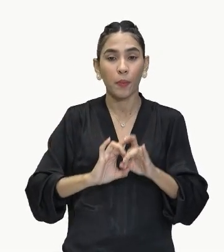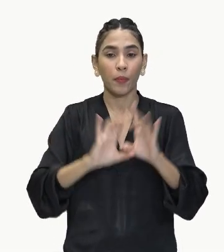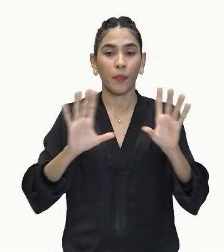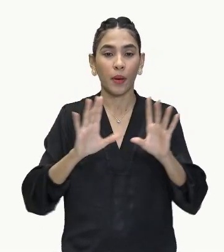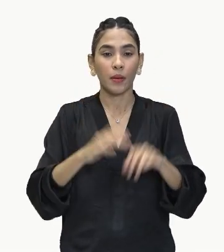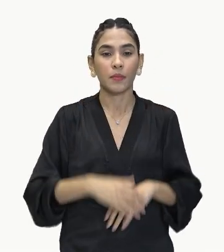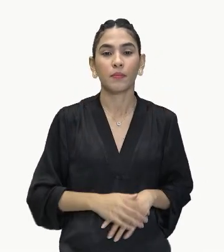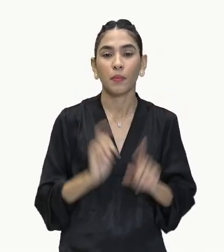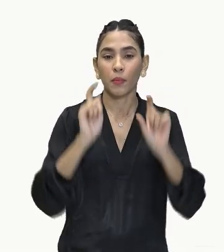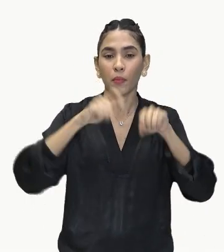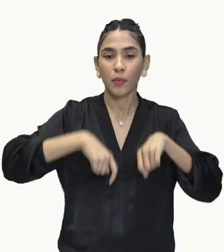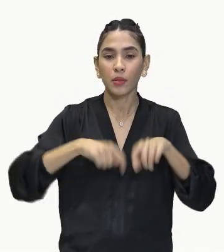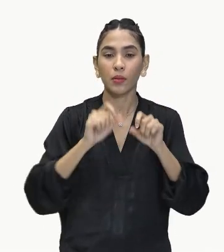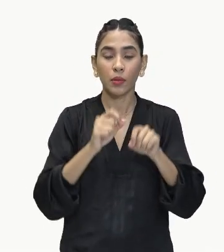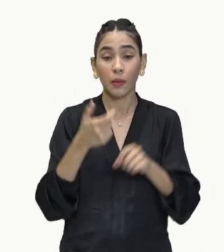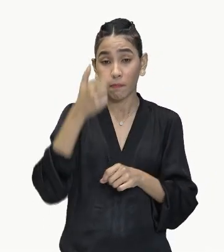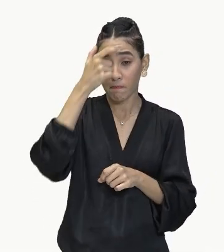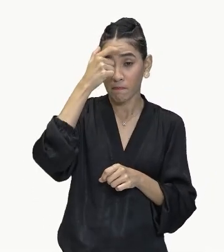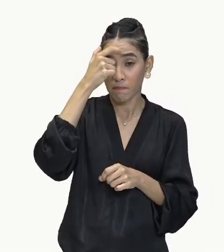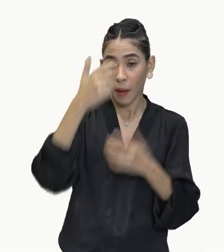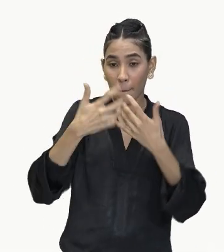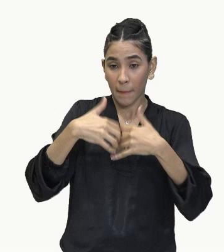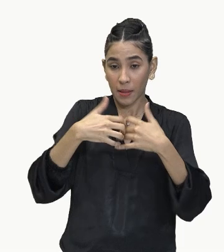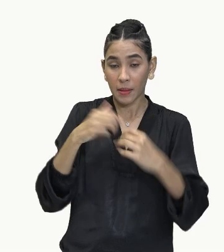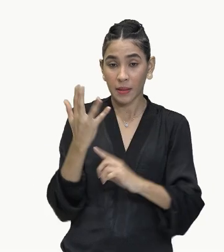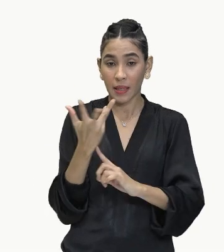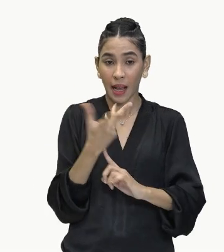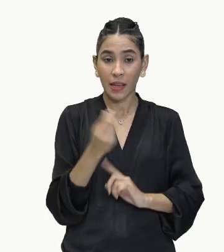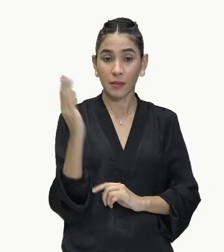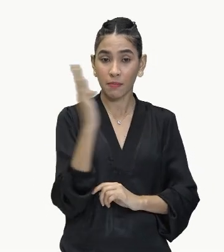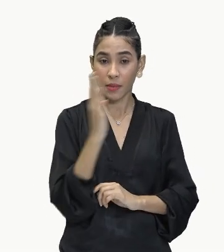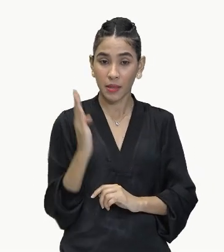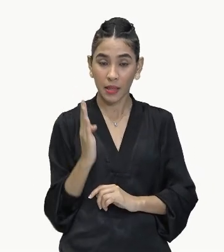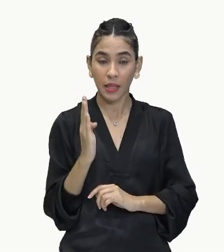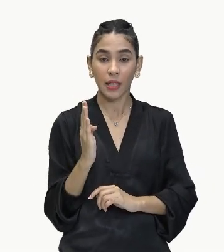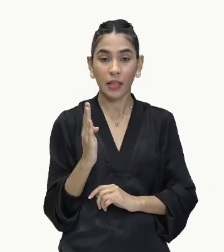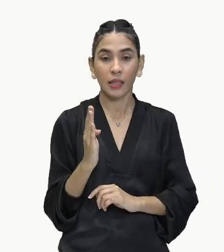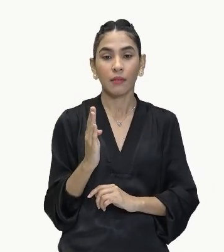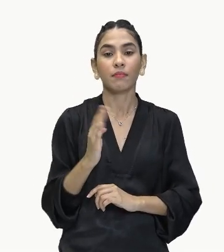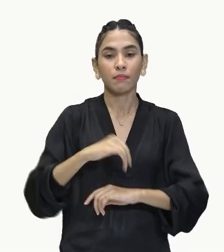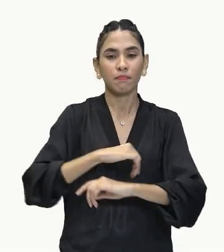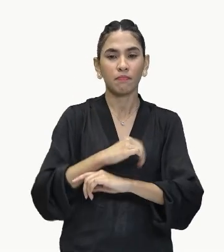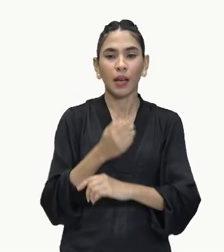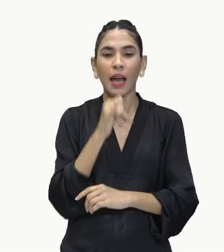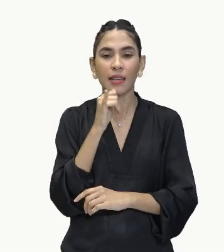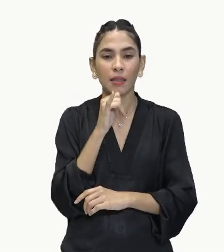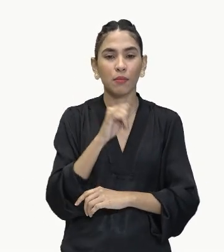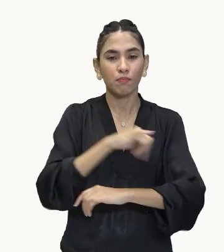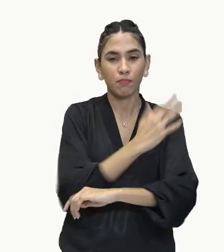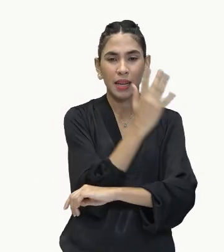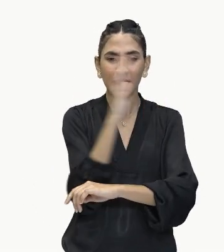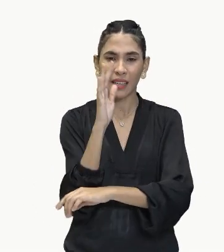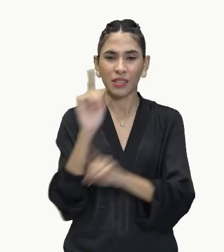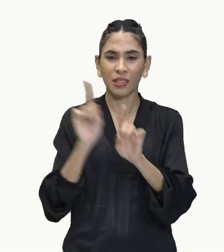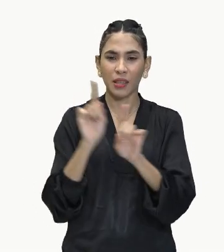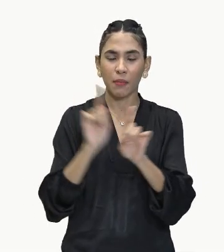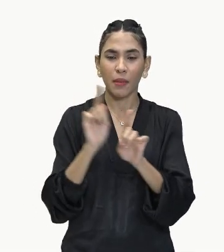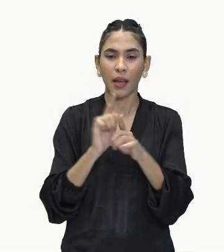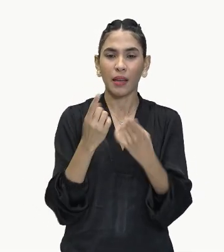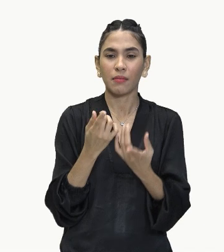a integração do pensamento e da arte brasileira na nossa paisagem e no nosso espírito, dentro